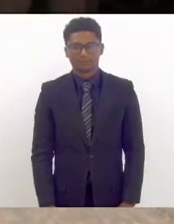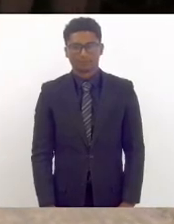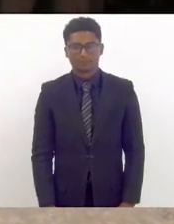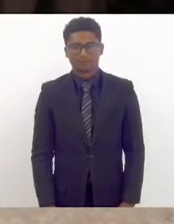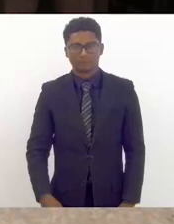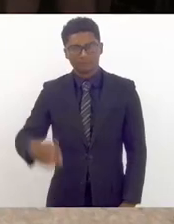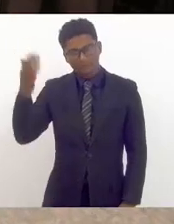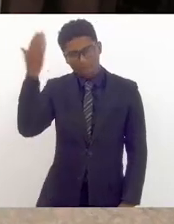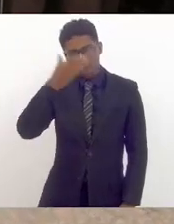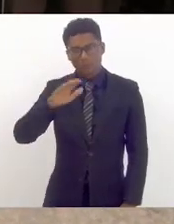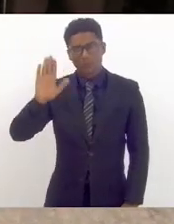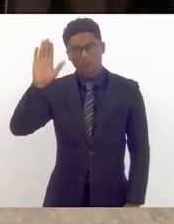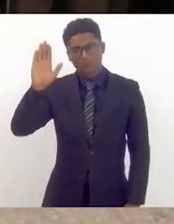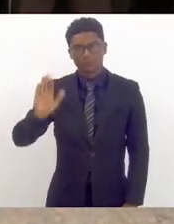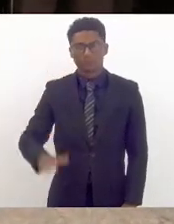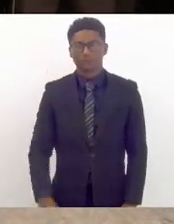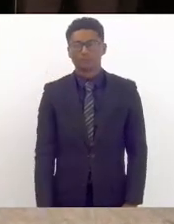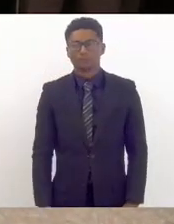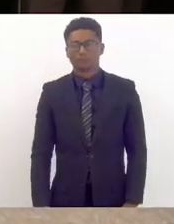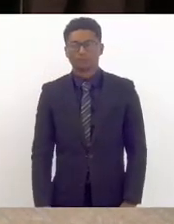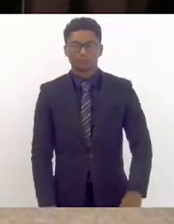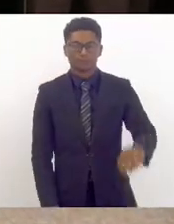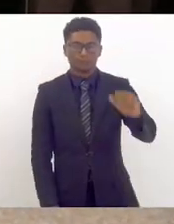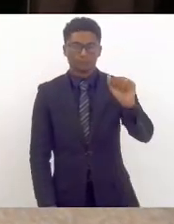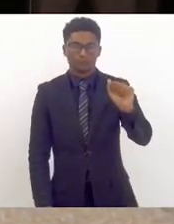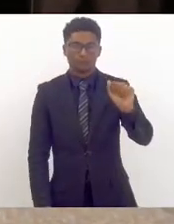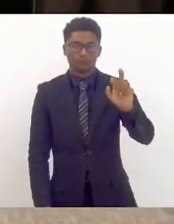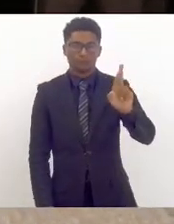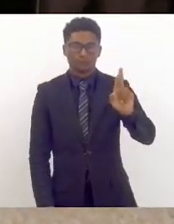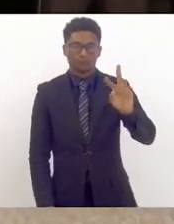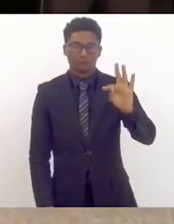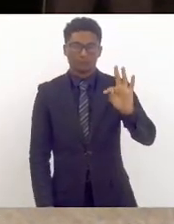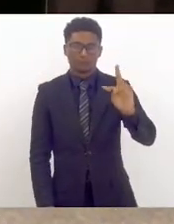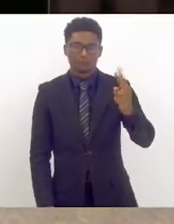Assim o prometo. Arthur Monteiro.